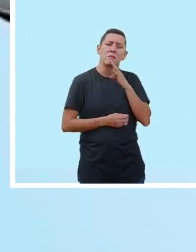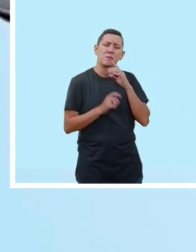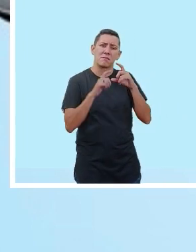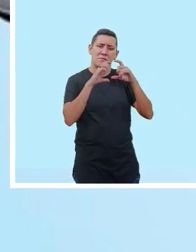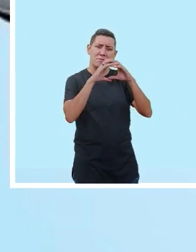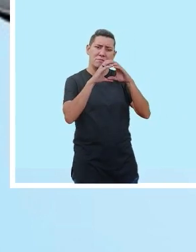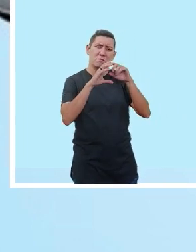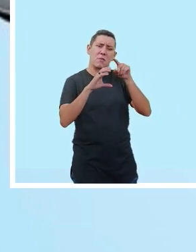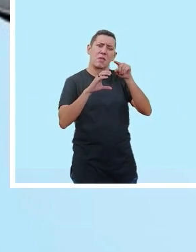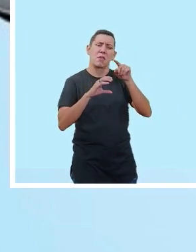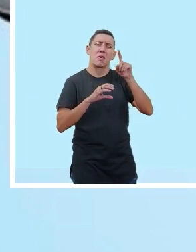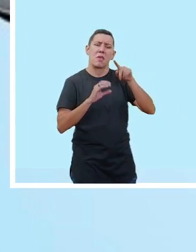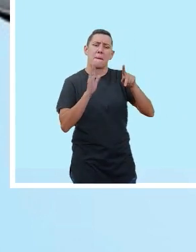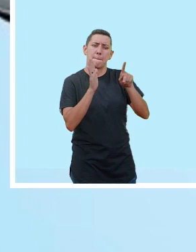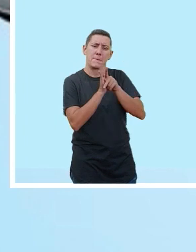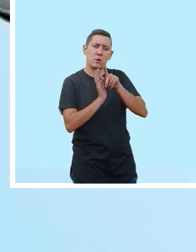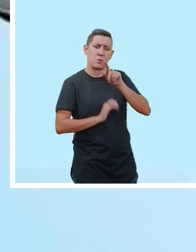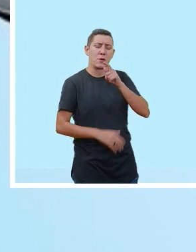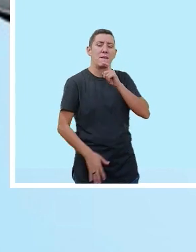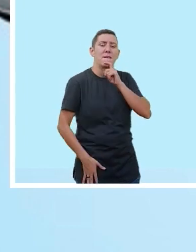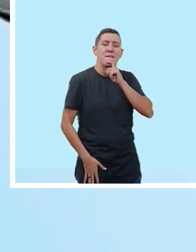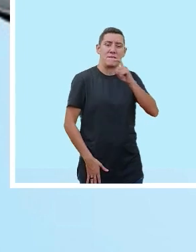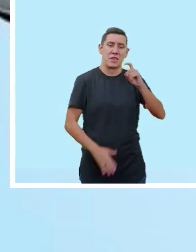protocolo internacional que ele foi